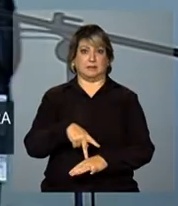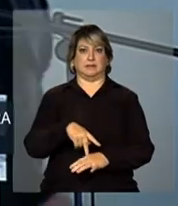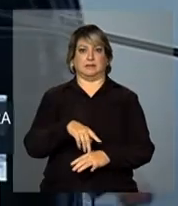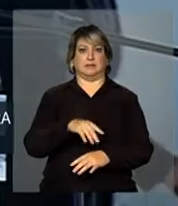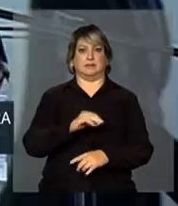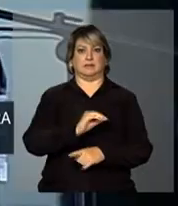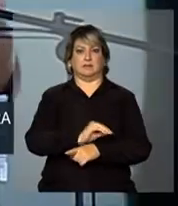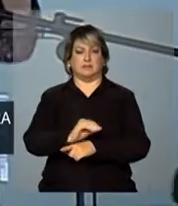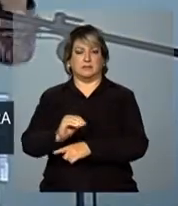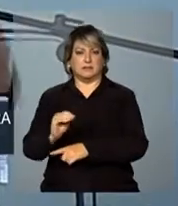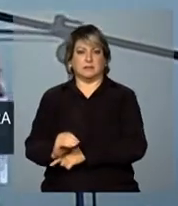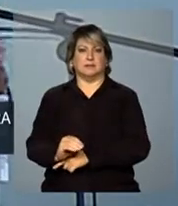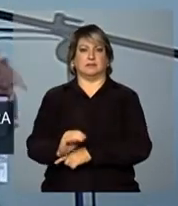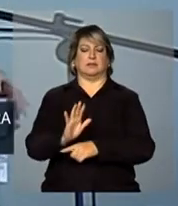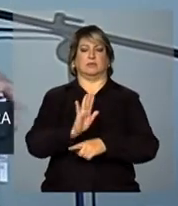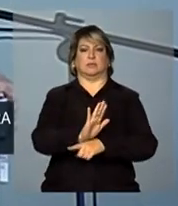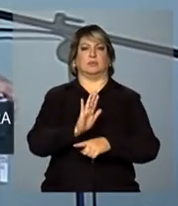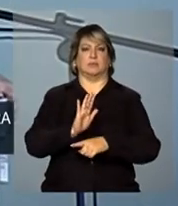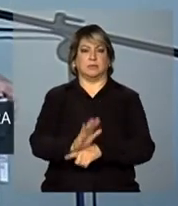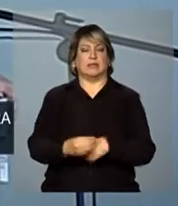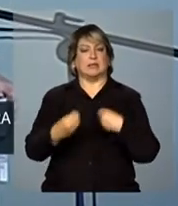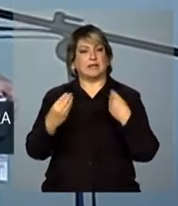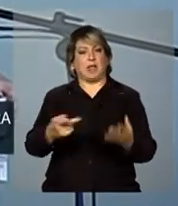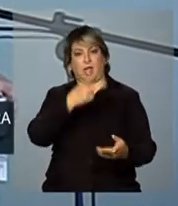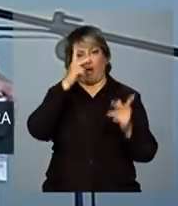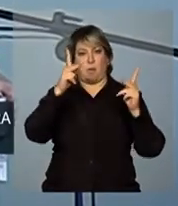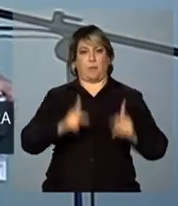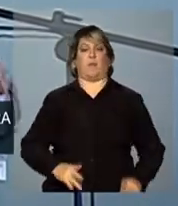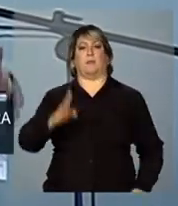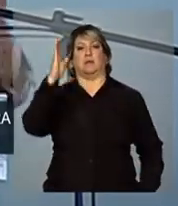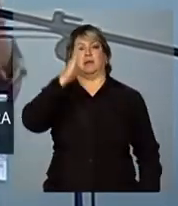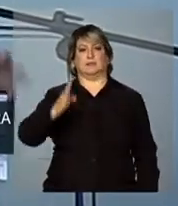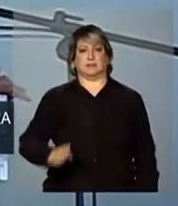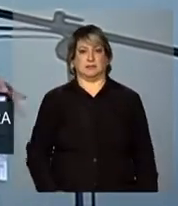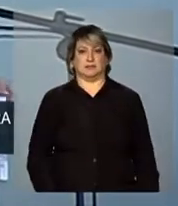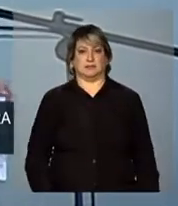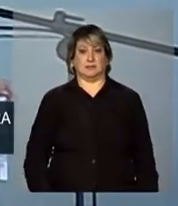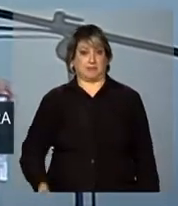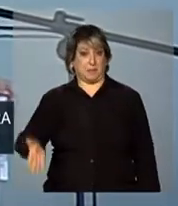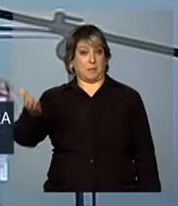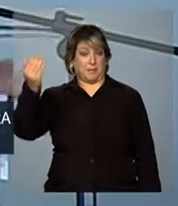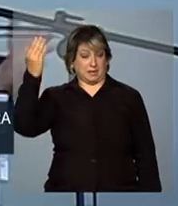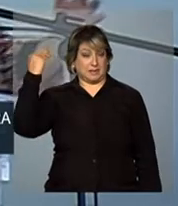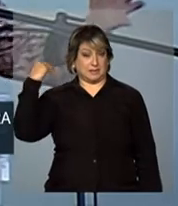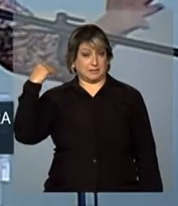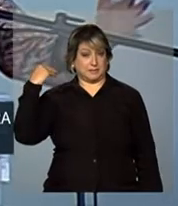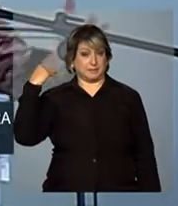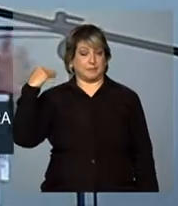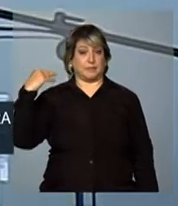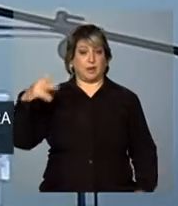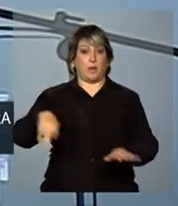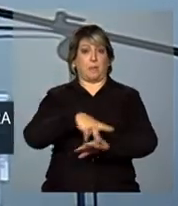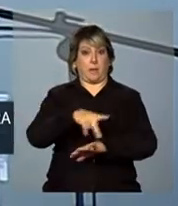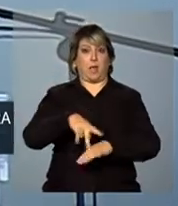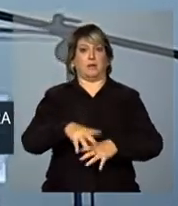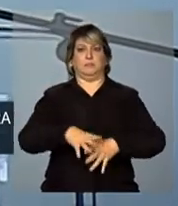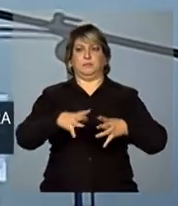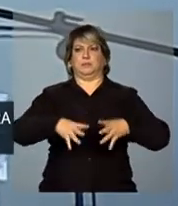tínhamos de ter assegurado para o povo brasileiro. No passado, o país